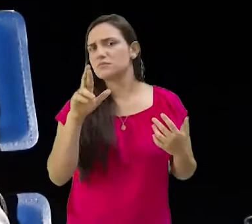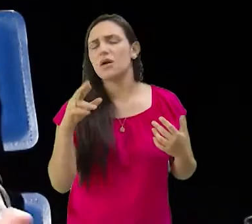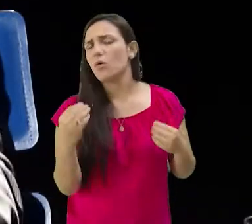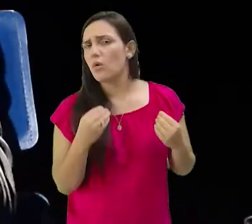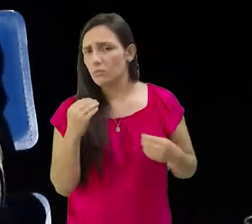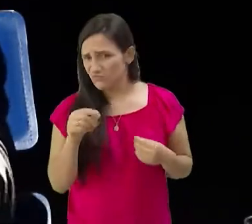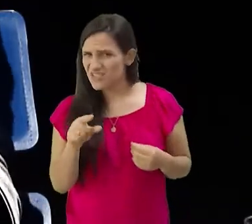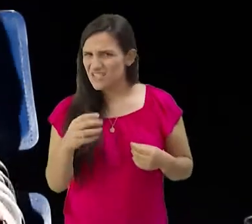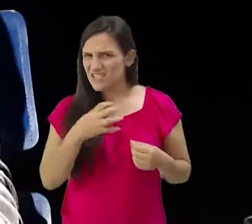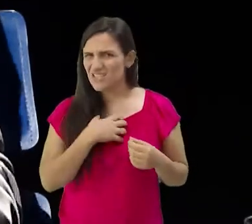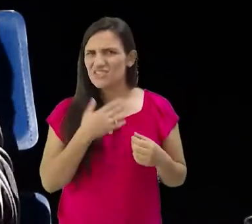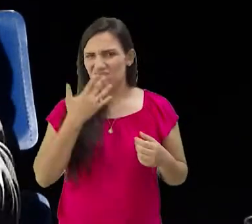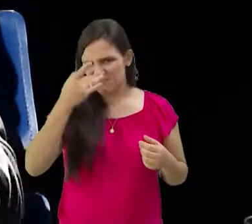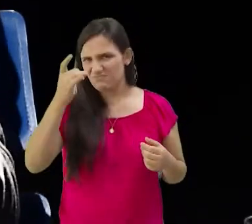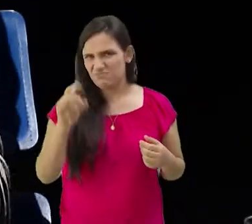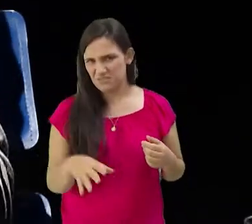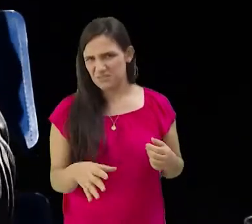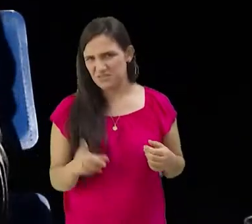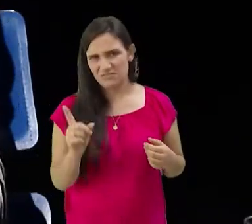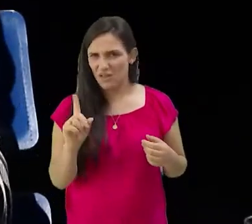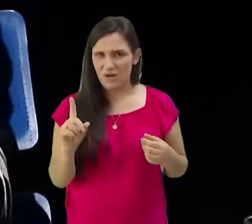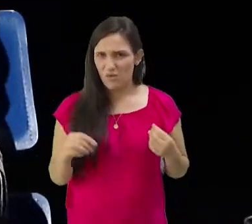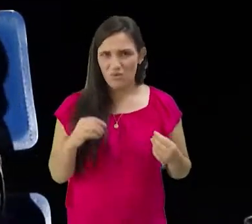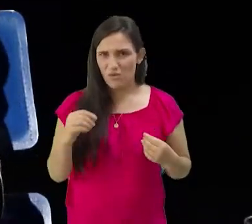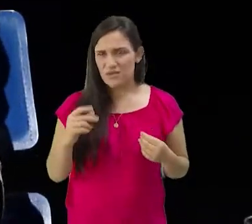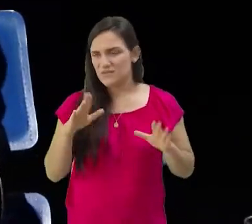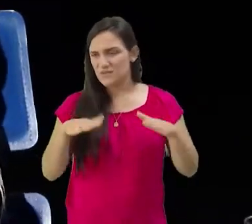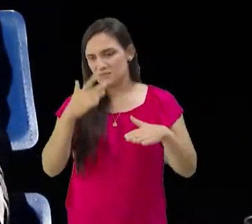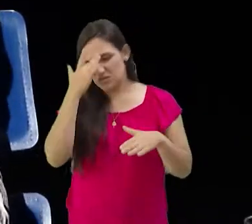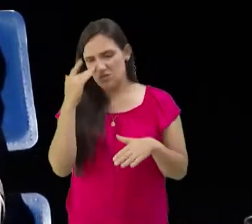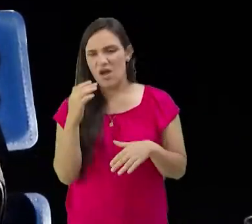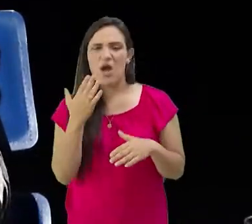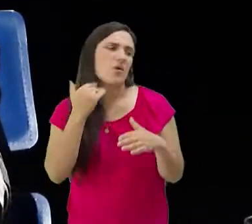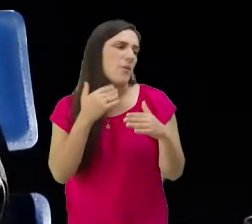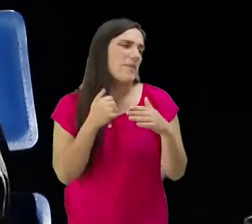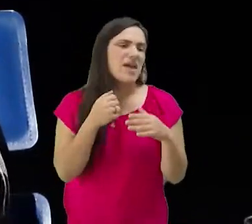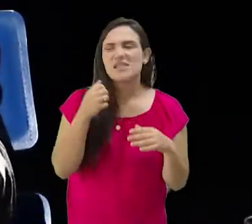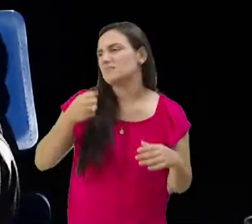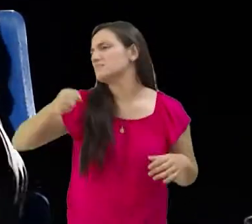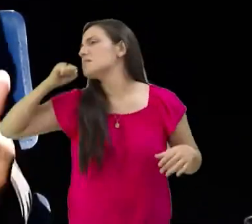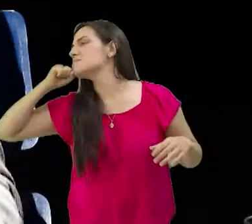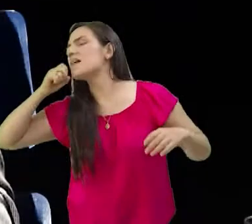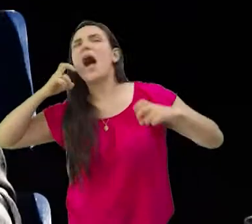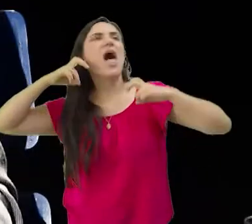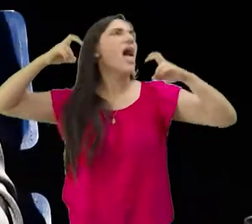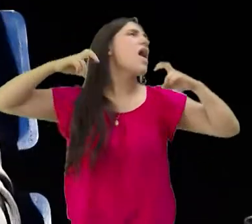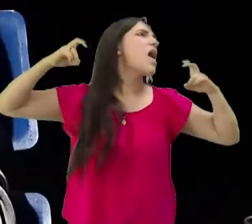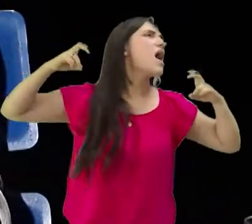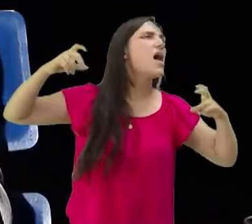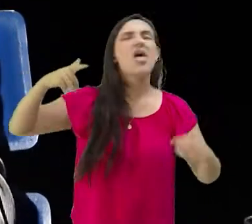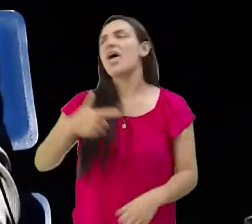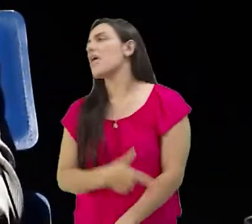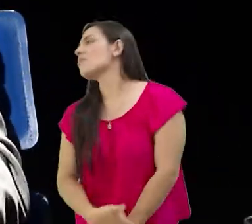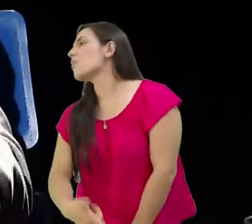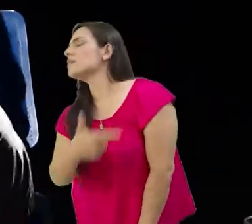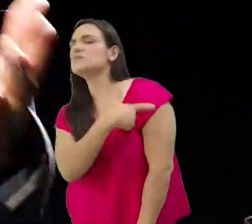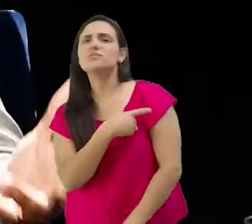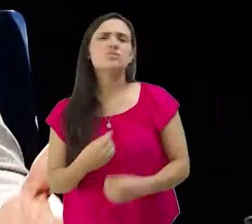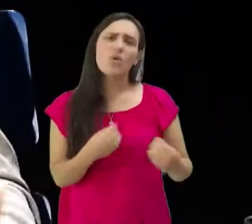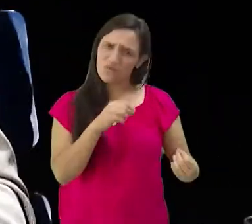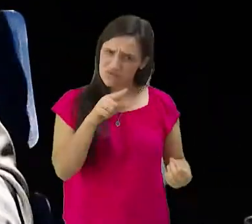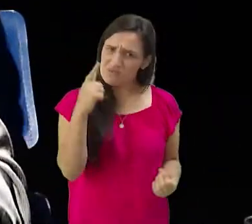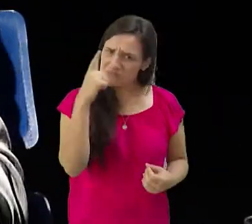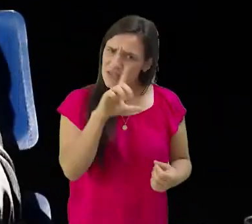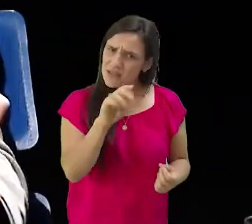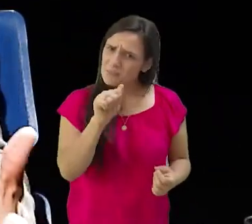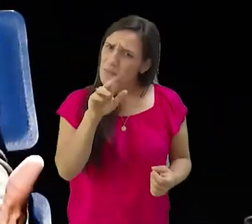né? Assim, todo mundo que eu digo, como é que o artista lida com essa coisa às vezes até da desatenção, do barulho, o cara